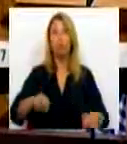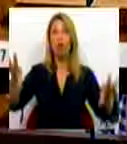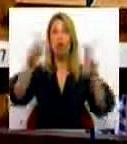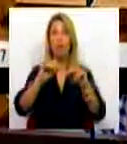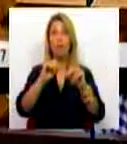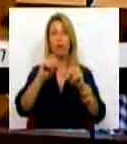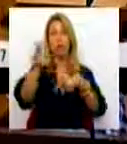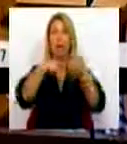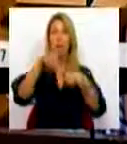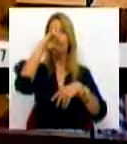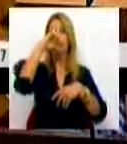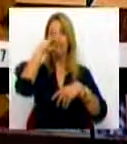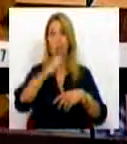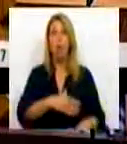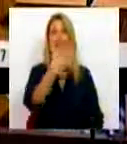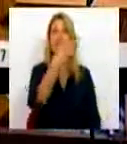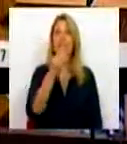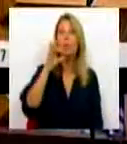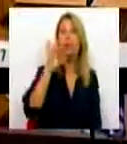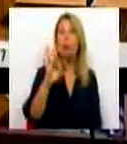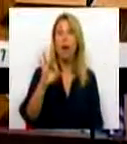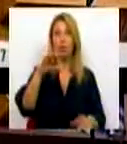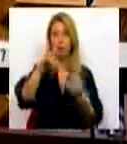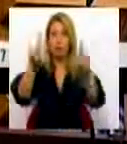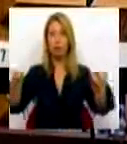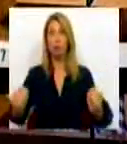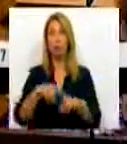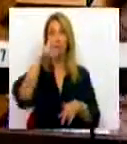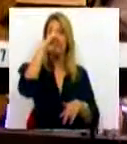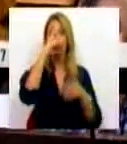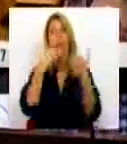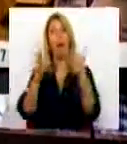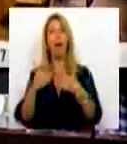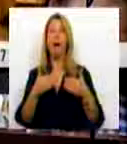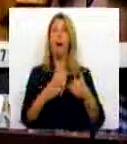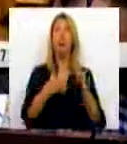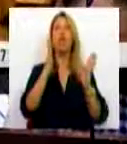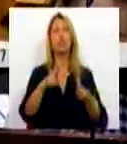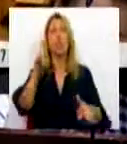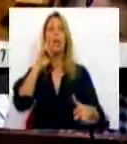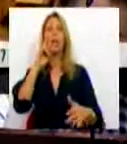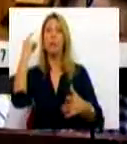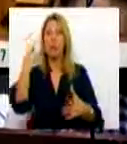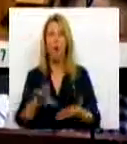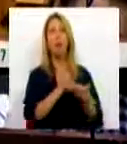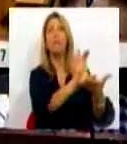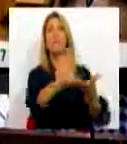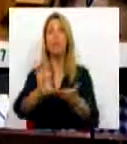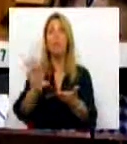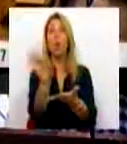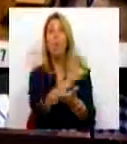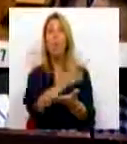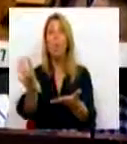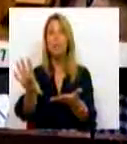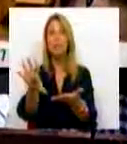8 novas lojas, abriu 104 espaços do cidadão e já garantiu financiamento para abrir 400 espaços que ficaram